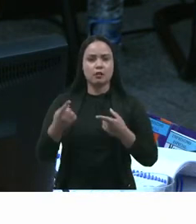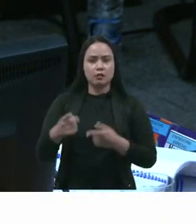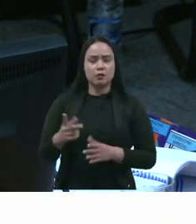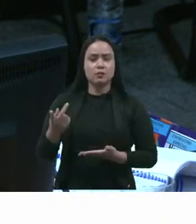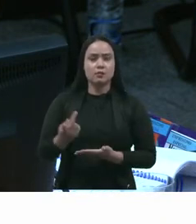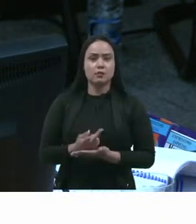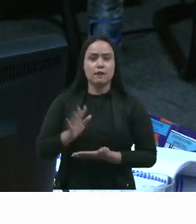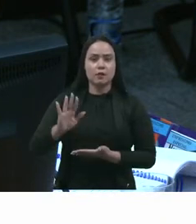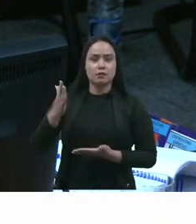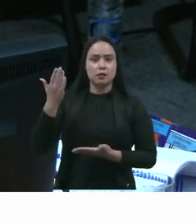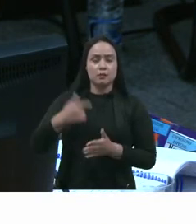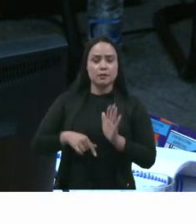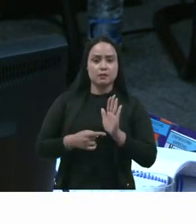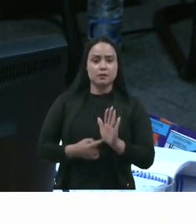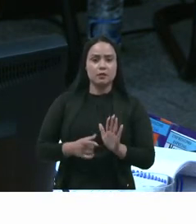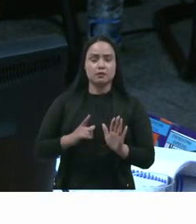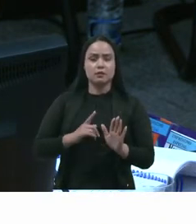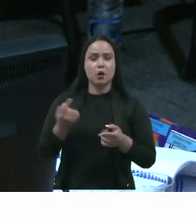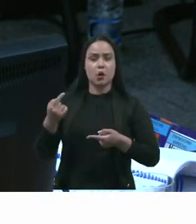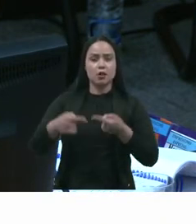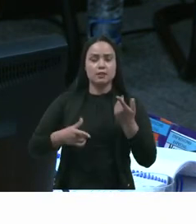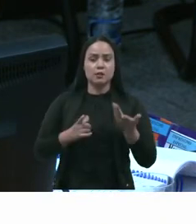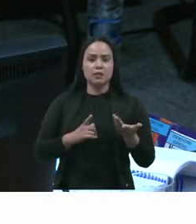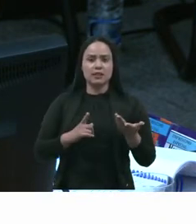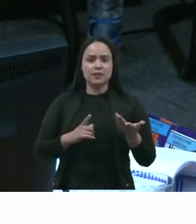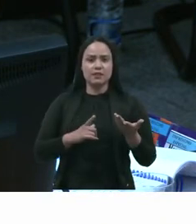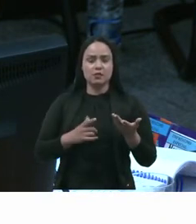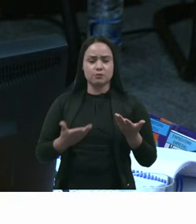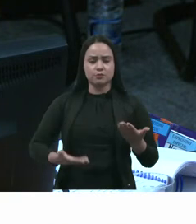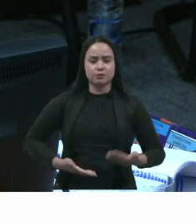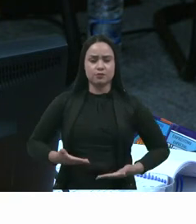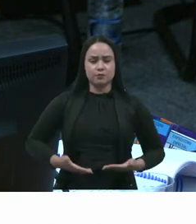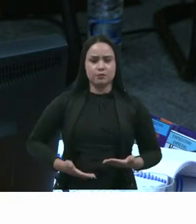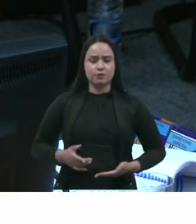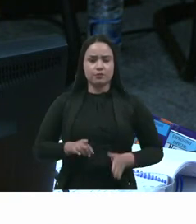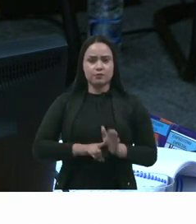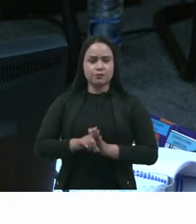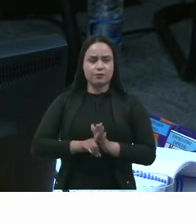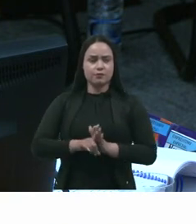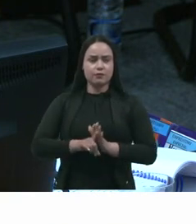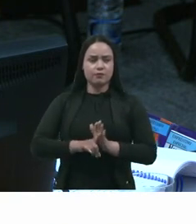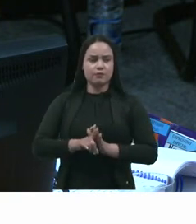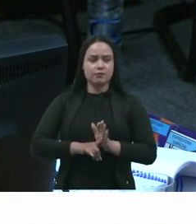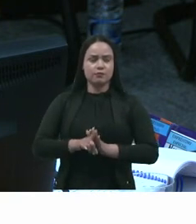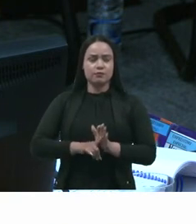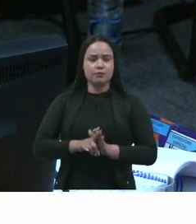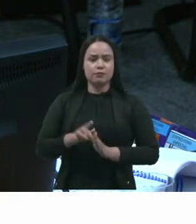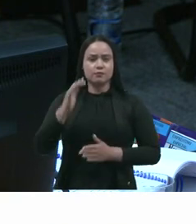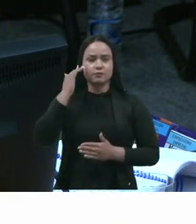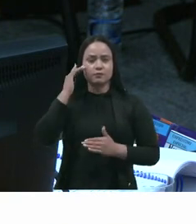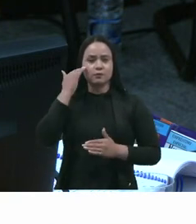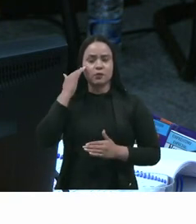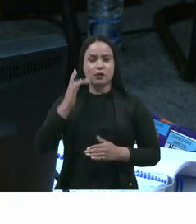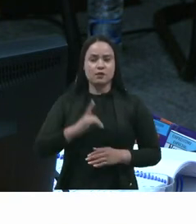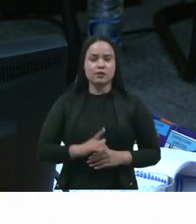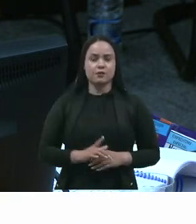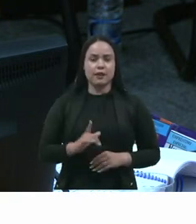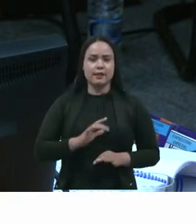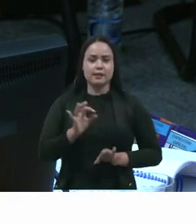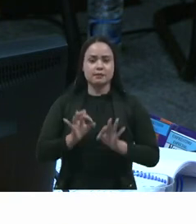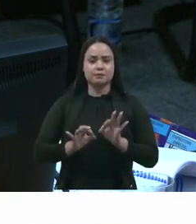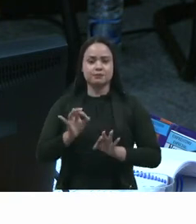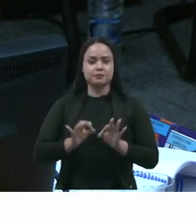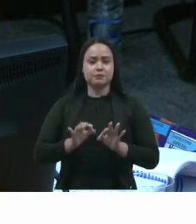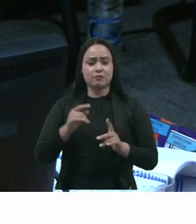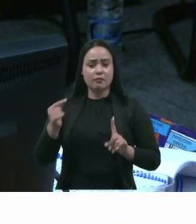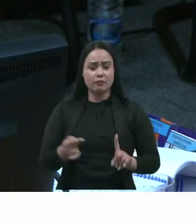incidente de falsidade apresentado contra as servidoras, sem o exame meritório, por entender o julgador designado que havia eleita